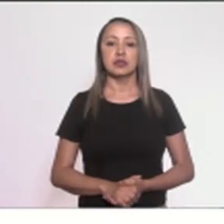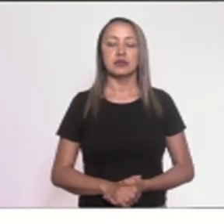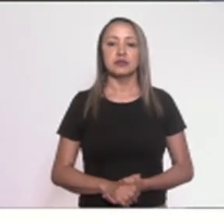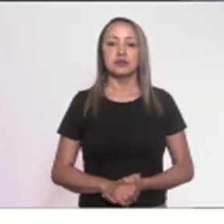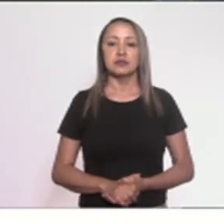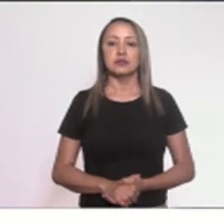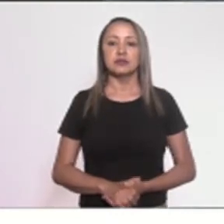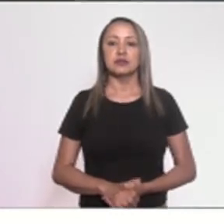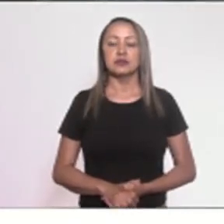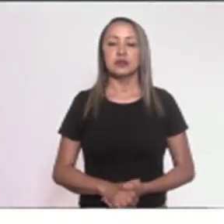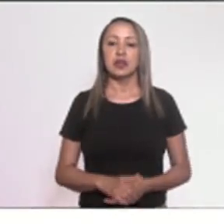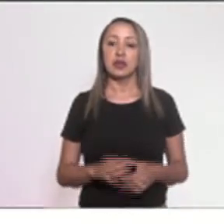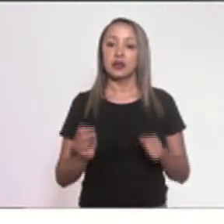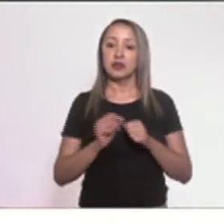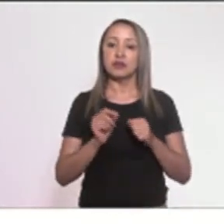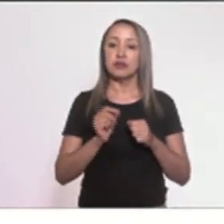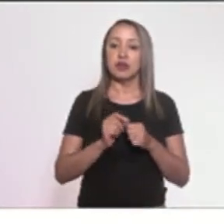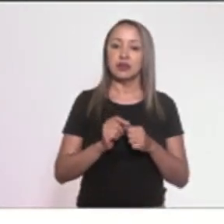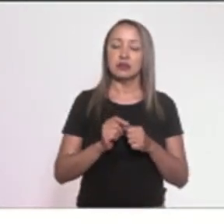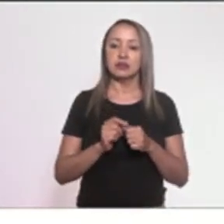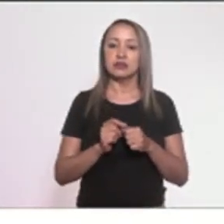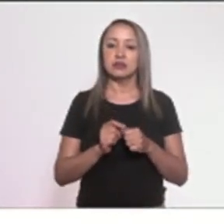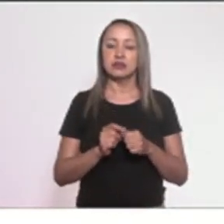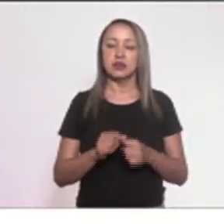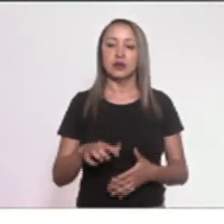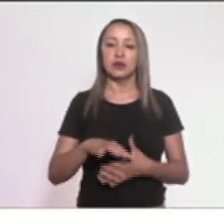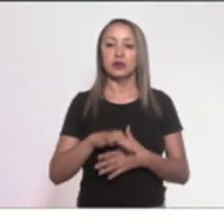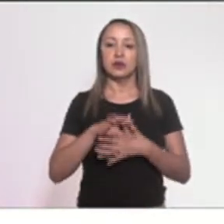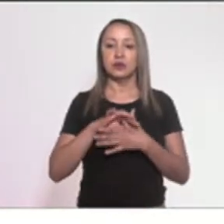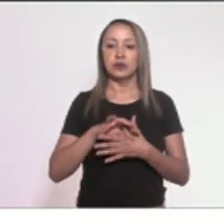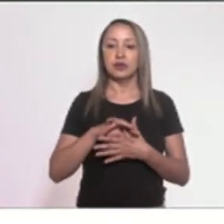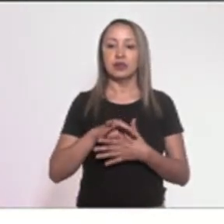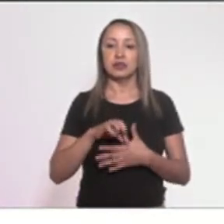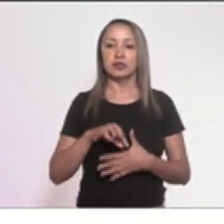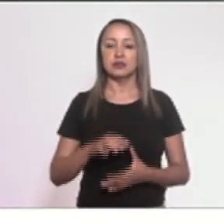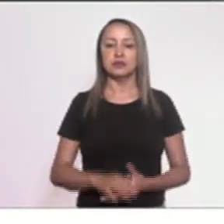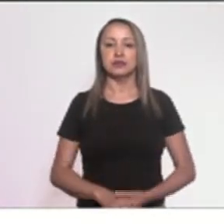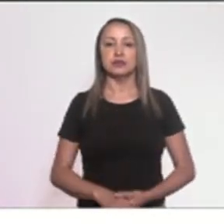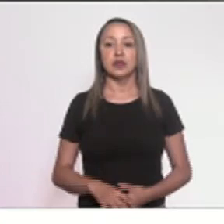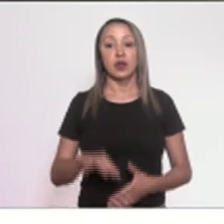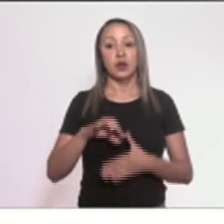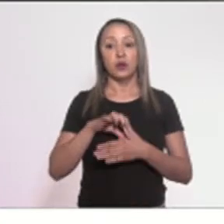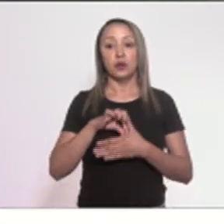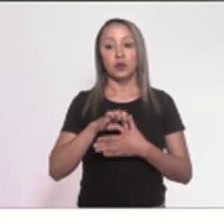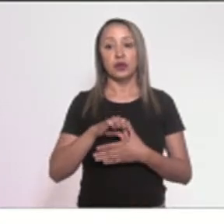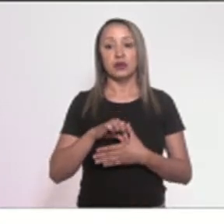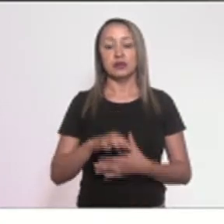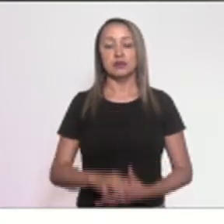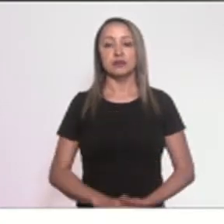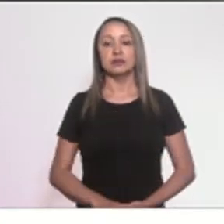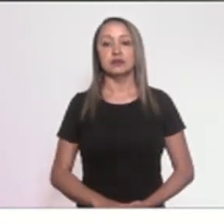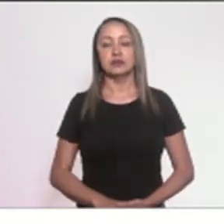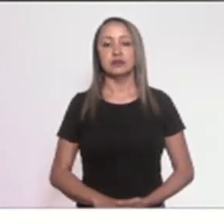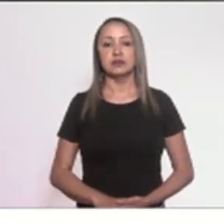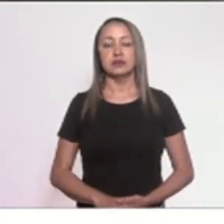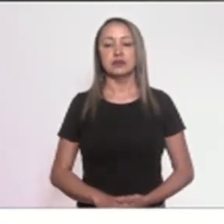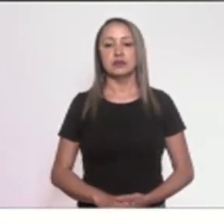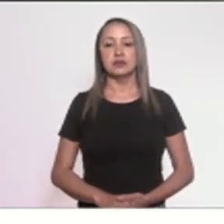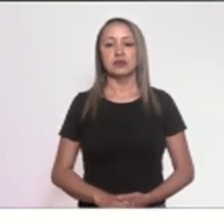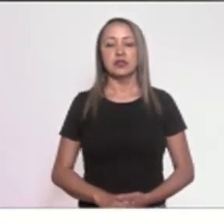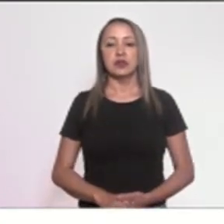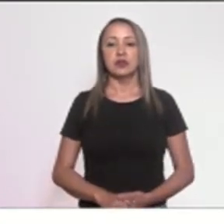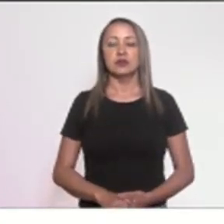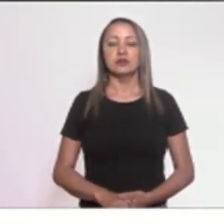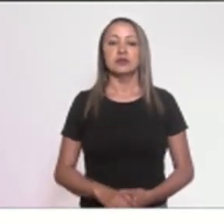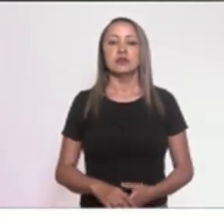crie o líder da oposição... Da maioria agora, né? Líder da oposição... e nomeei o doutor